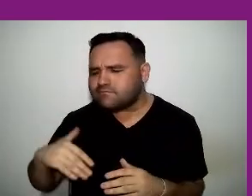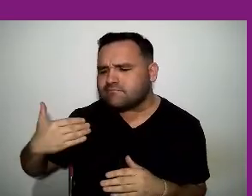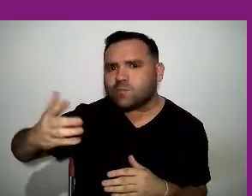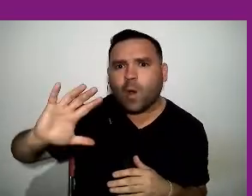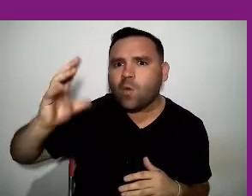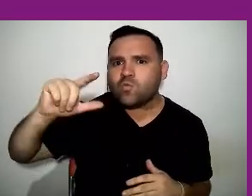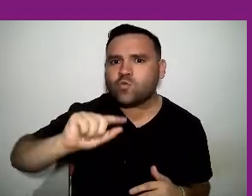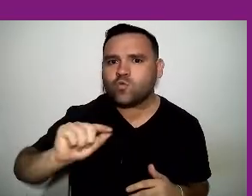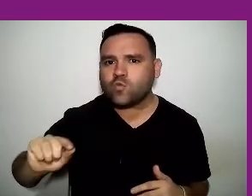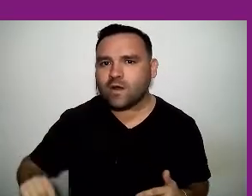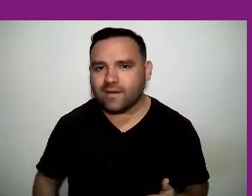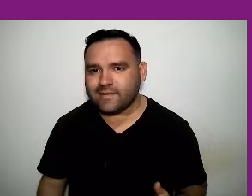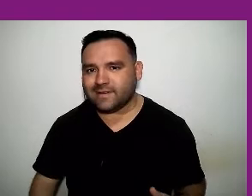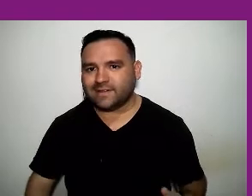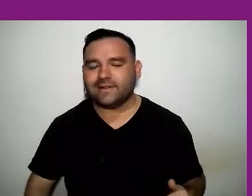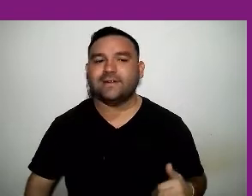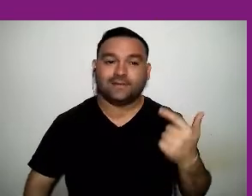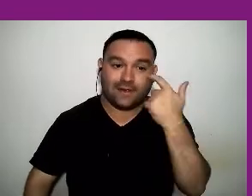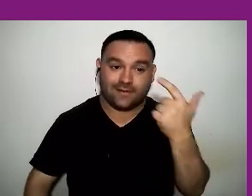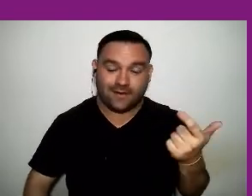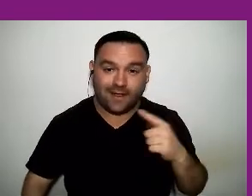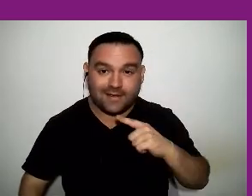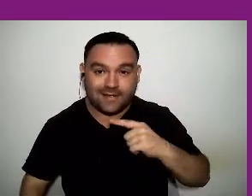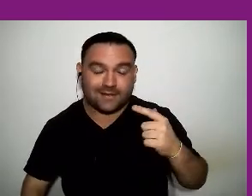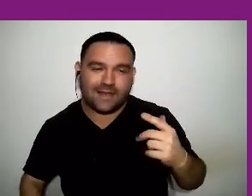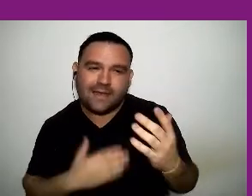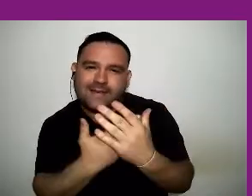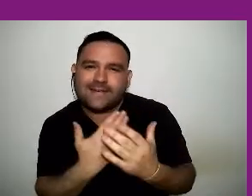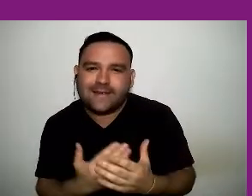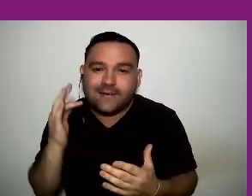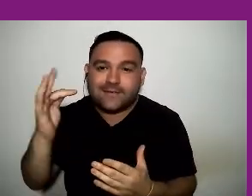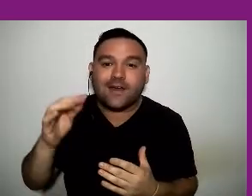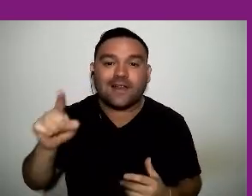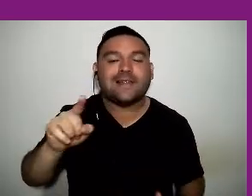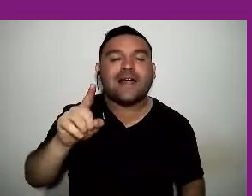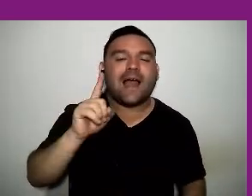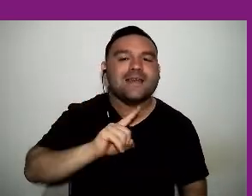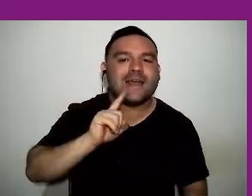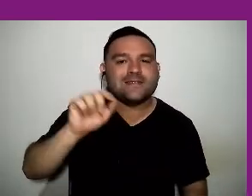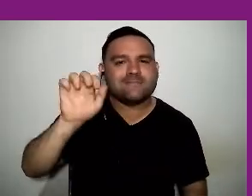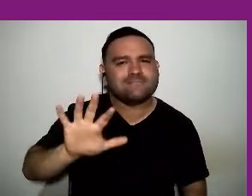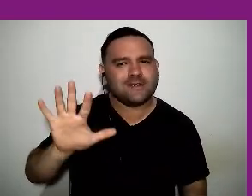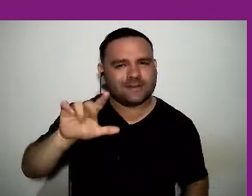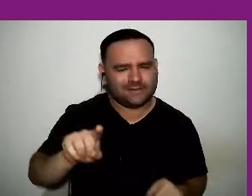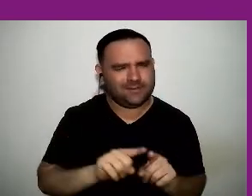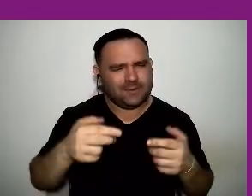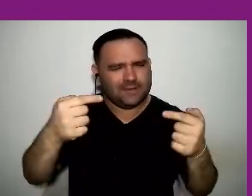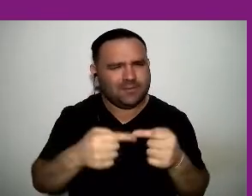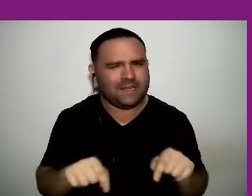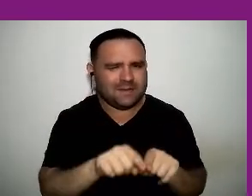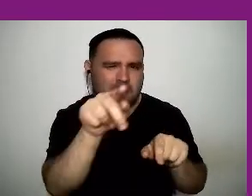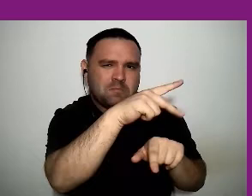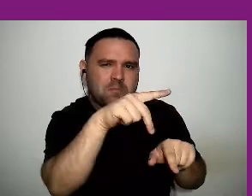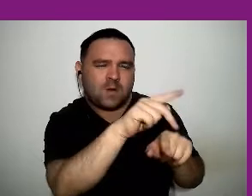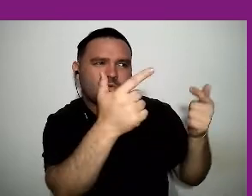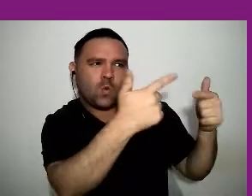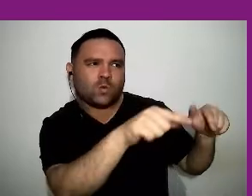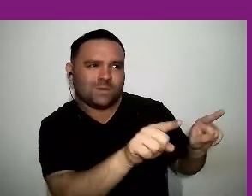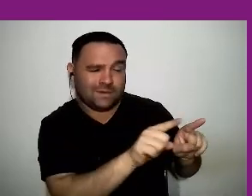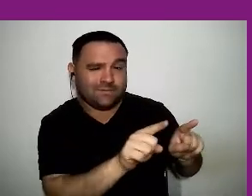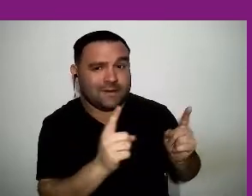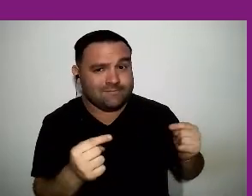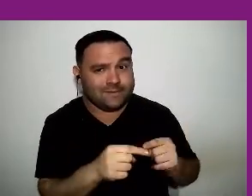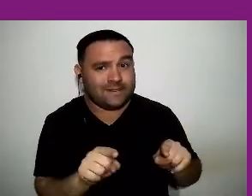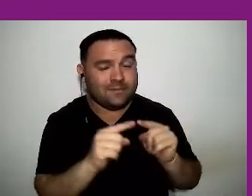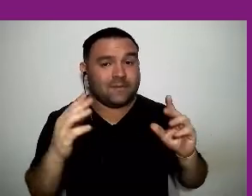da pandemia? Aqui nós vimos uma previsão para o Reino Unido, mas eu acho que vale também para os outros países,